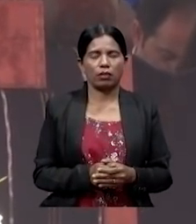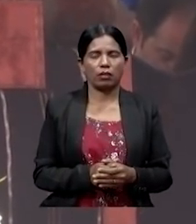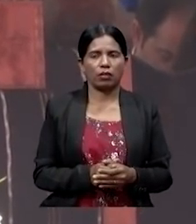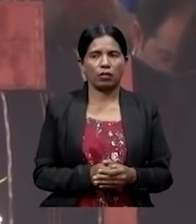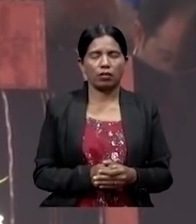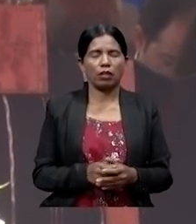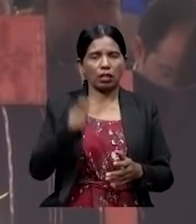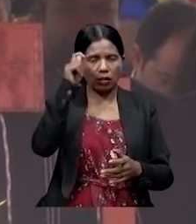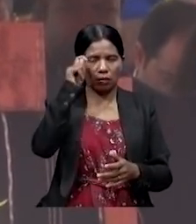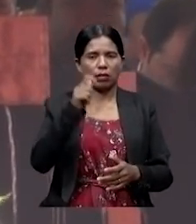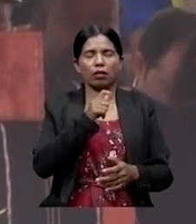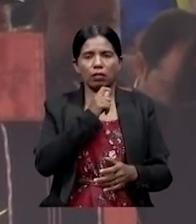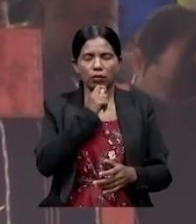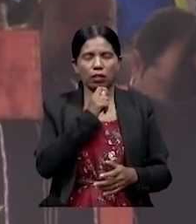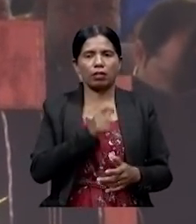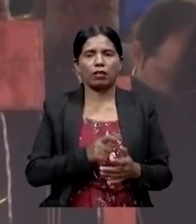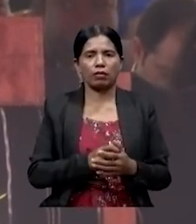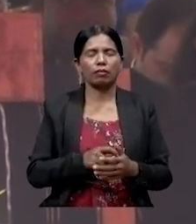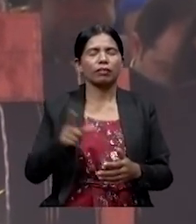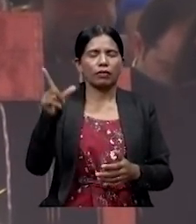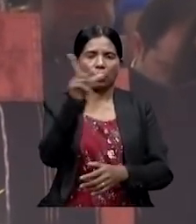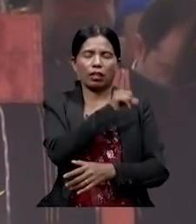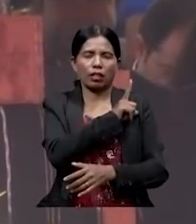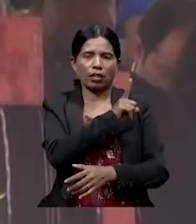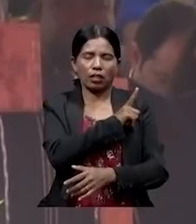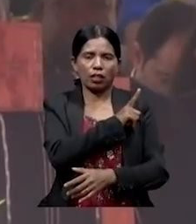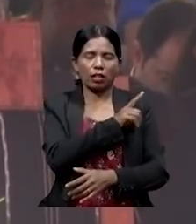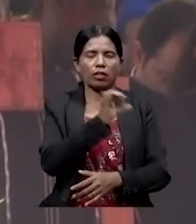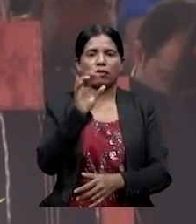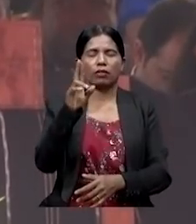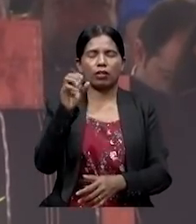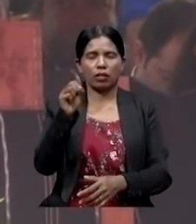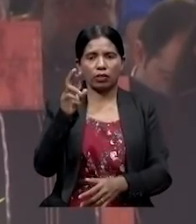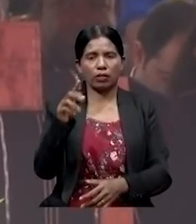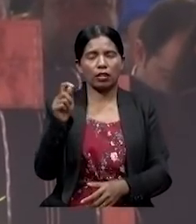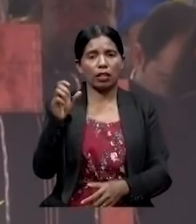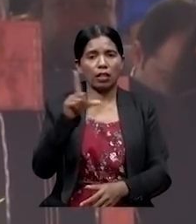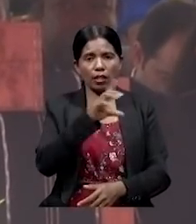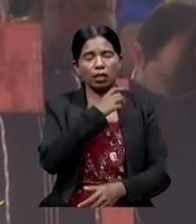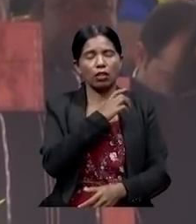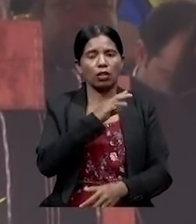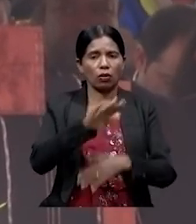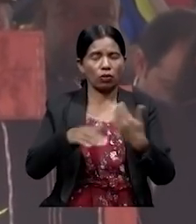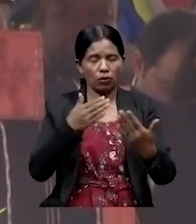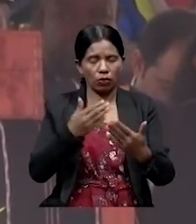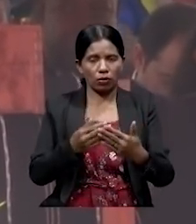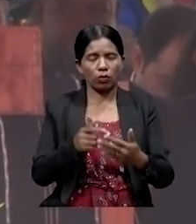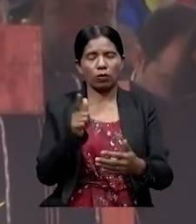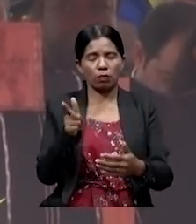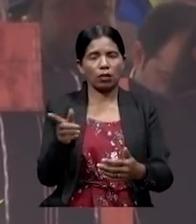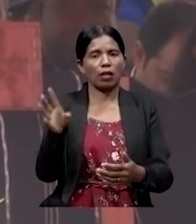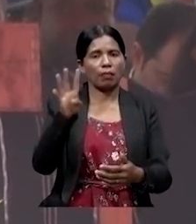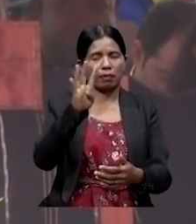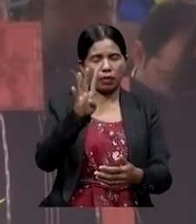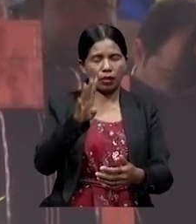Taur Matarrua, Lere, Falo Ratelai, e Sir Rototo Nebe, 24 anos,